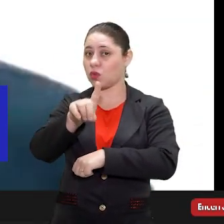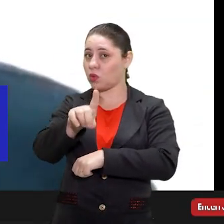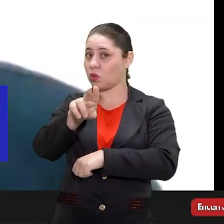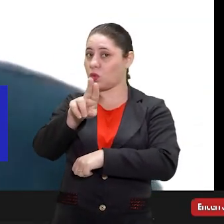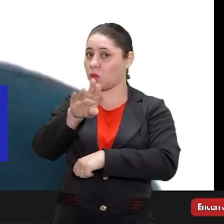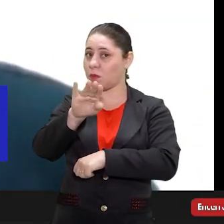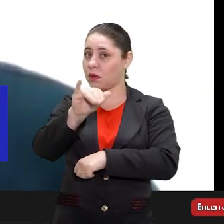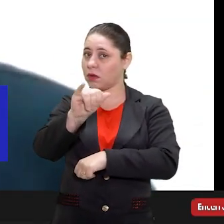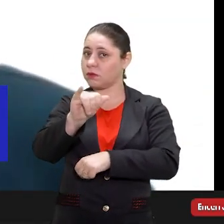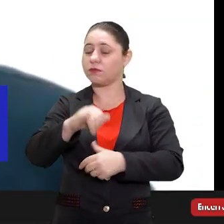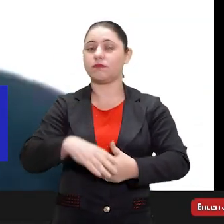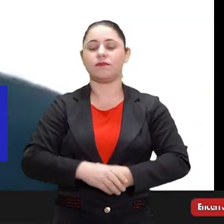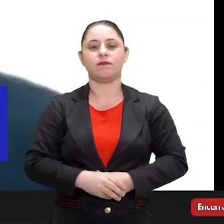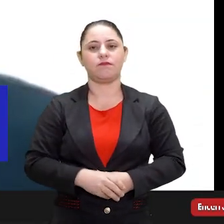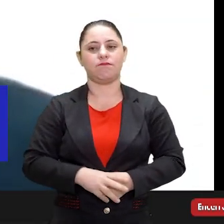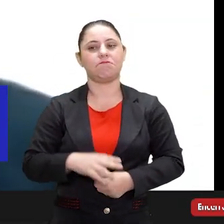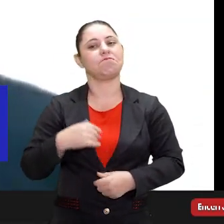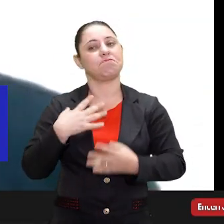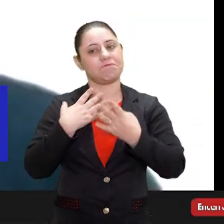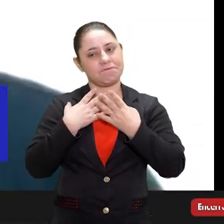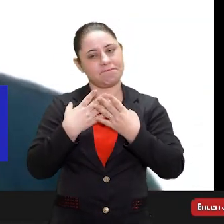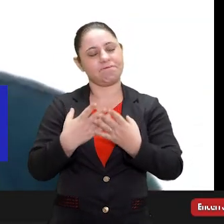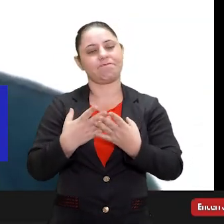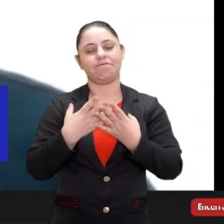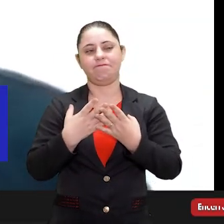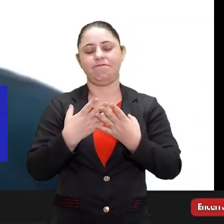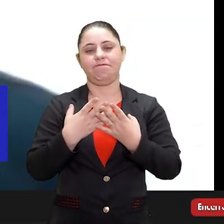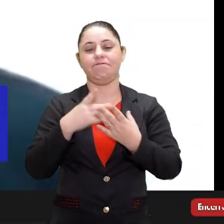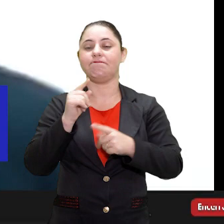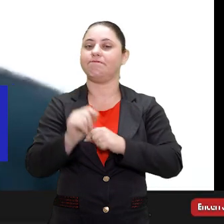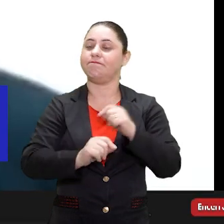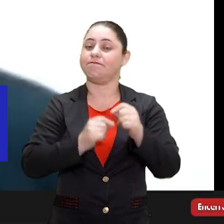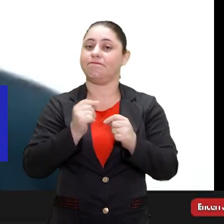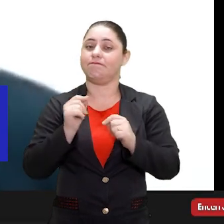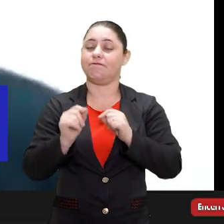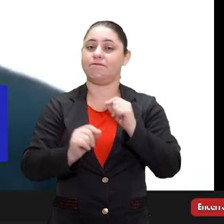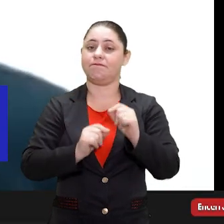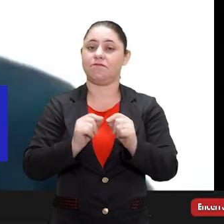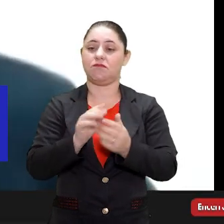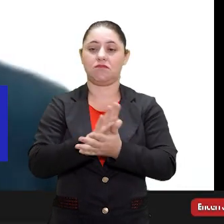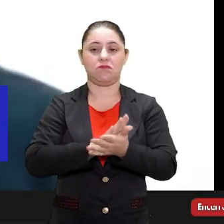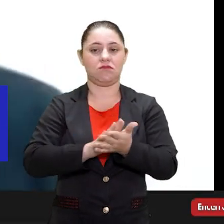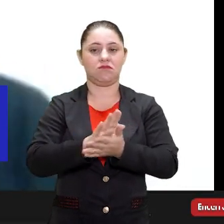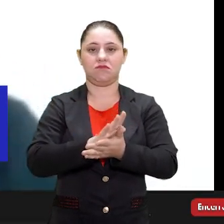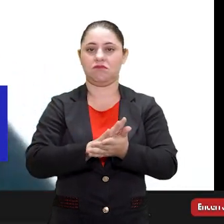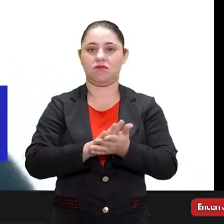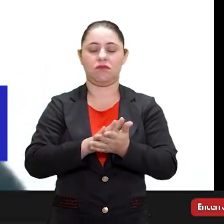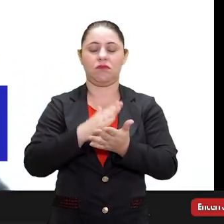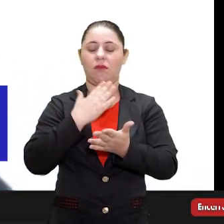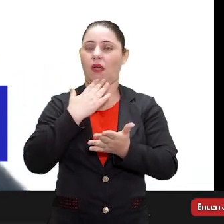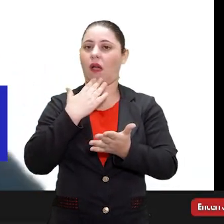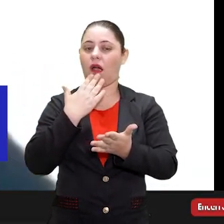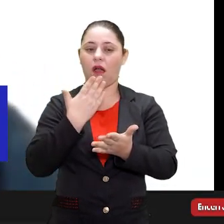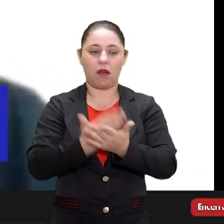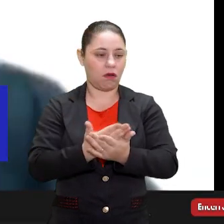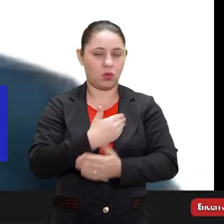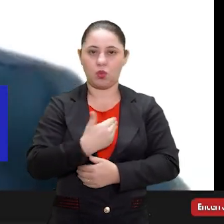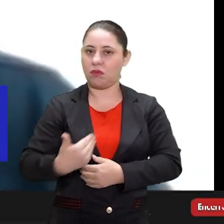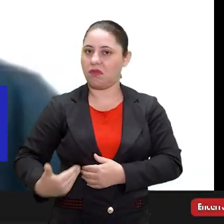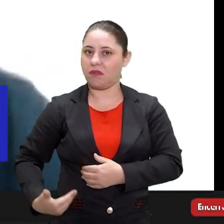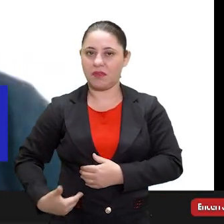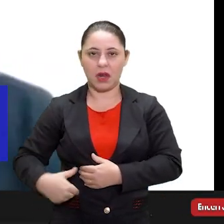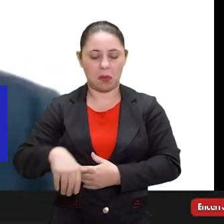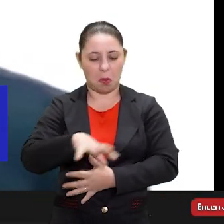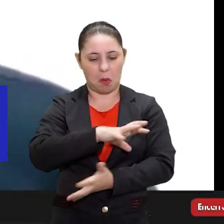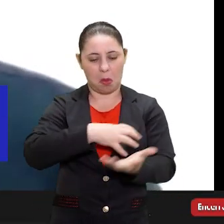nada. Isso afirmou o presidente lá em Dubai. Eu confesso, senhor